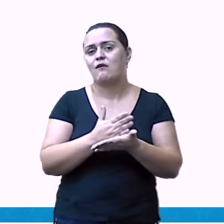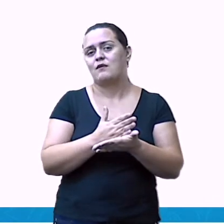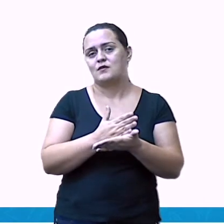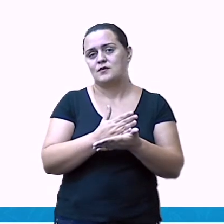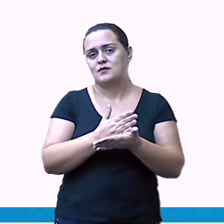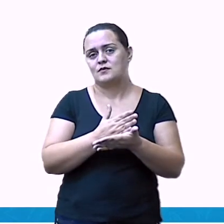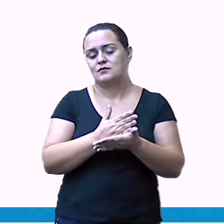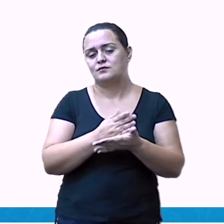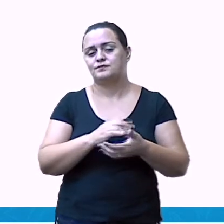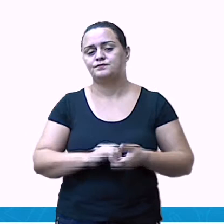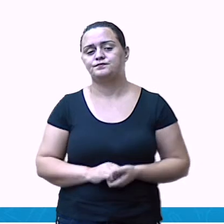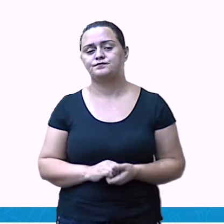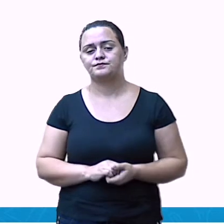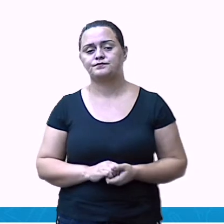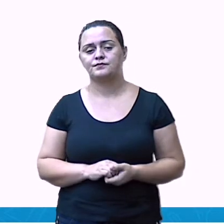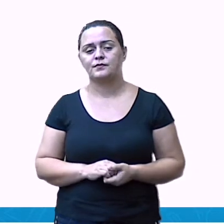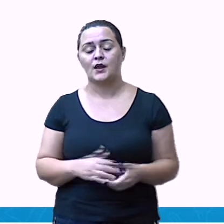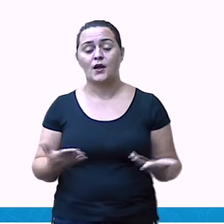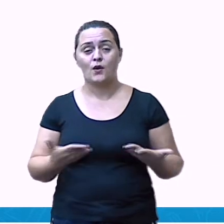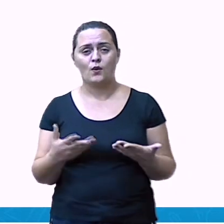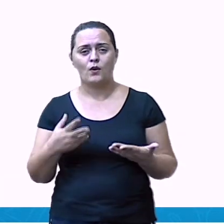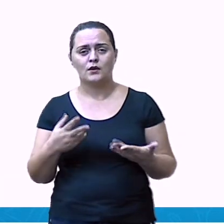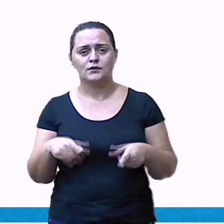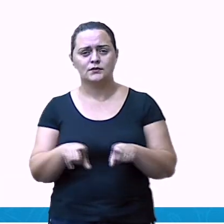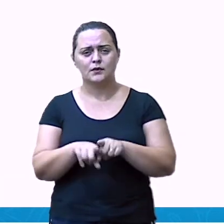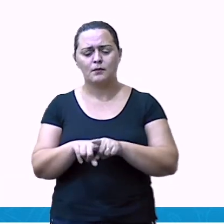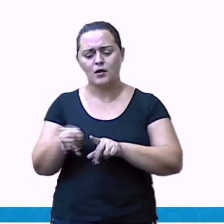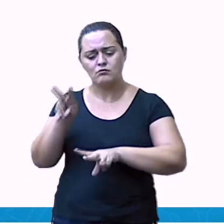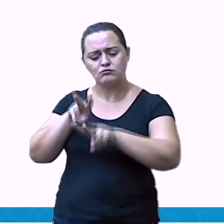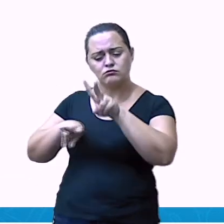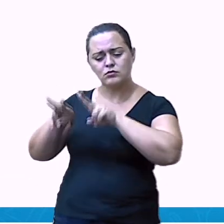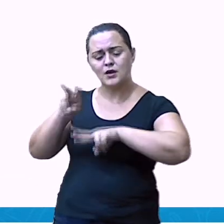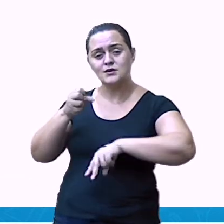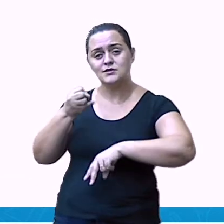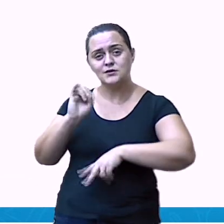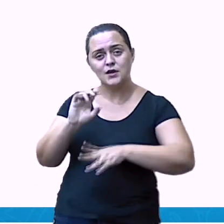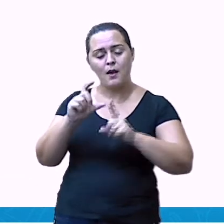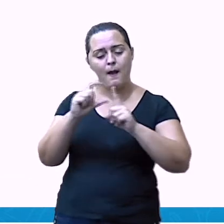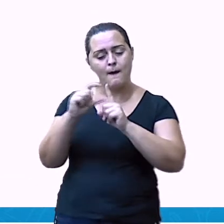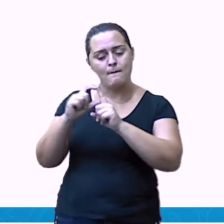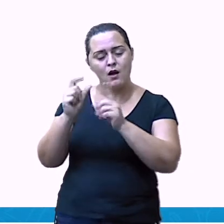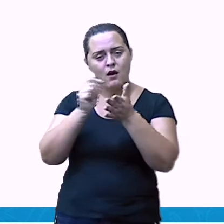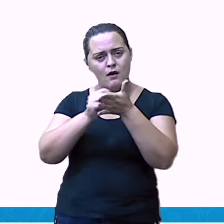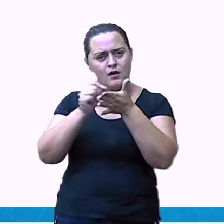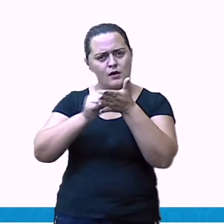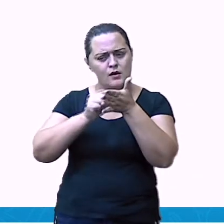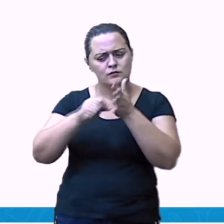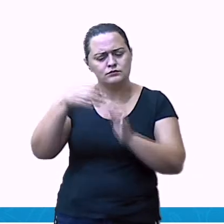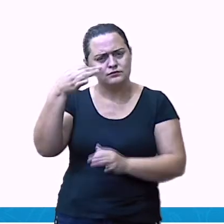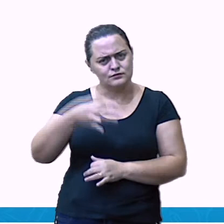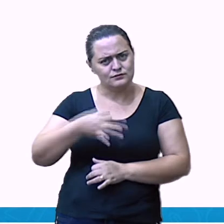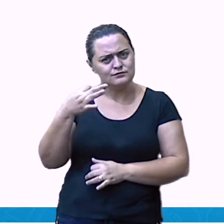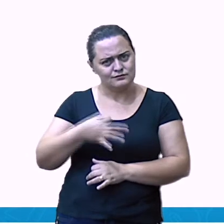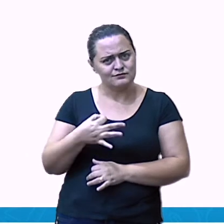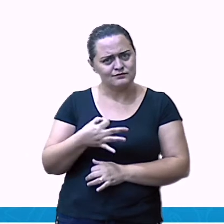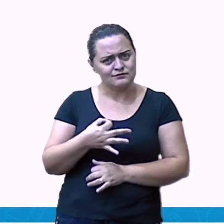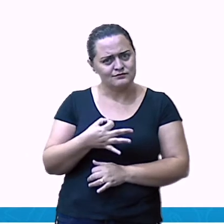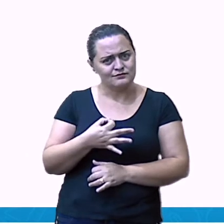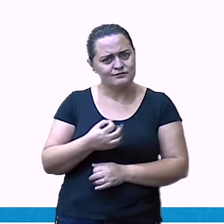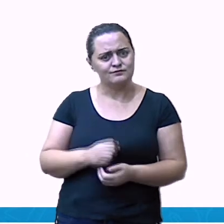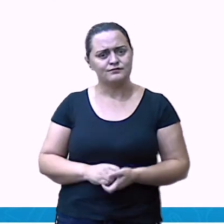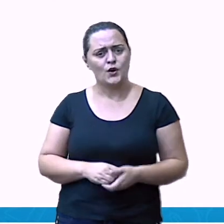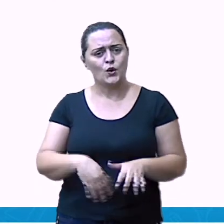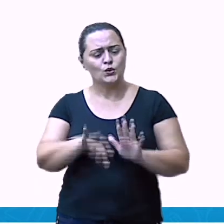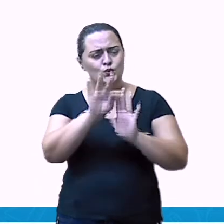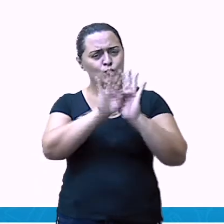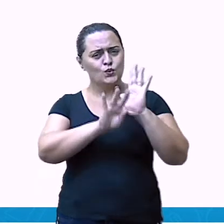Terceira, as palavras estão escritas corretamente? Sim ou não? O texto está de